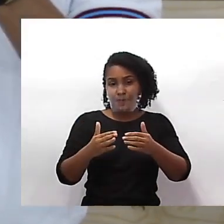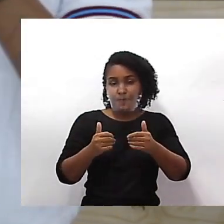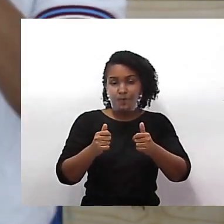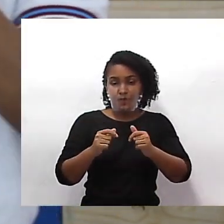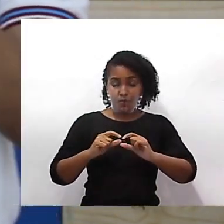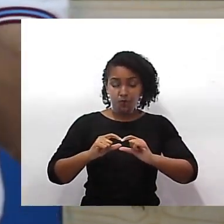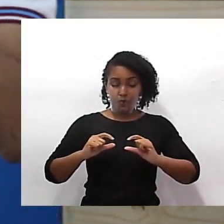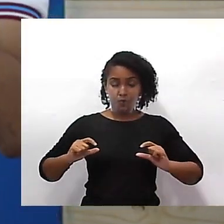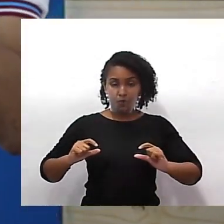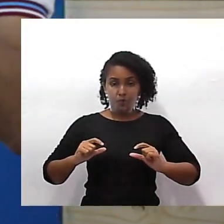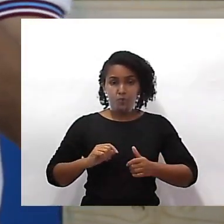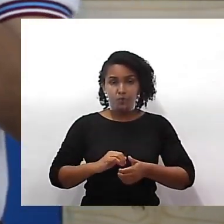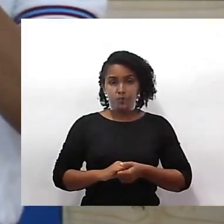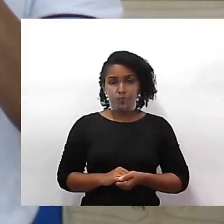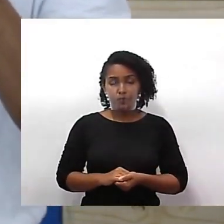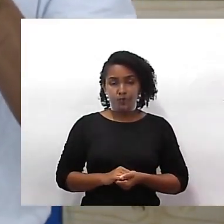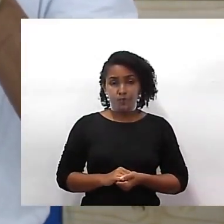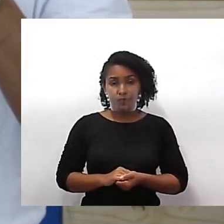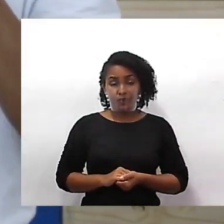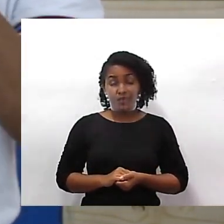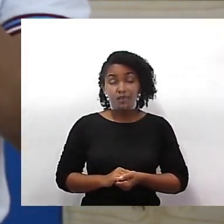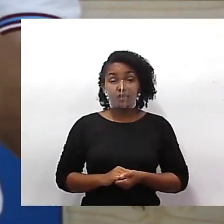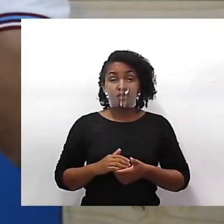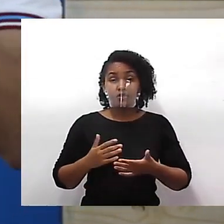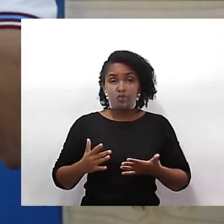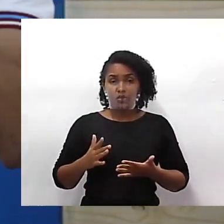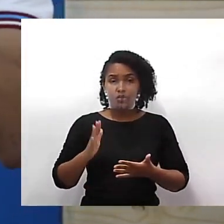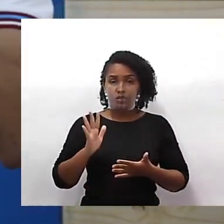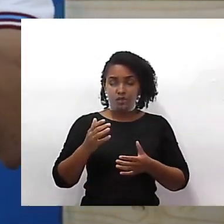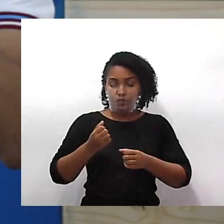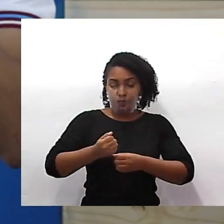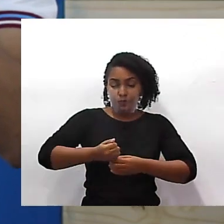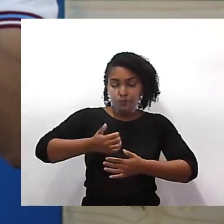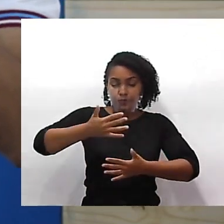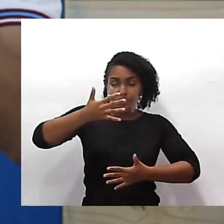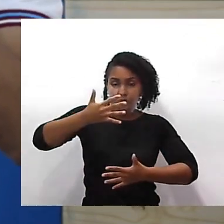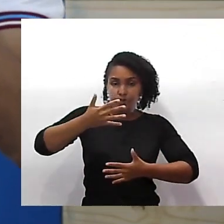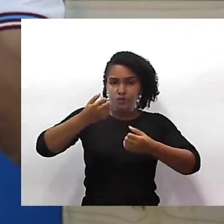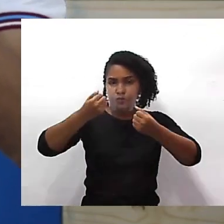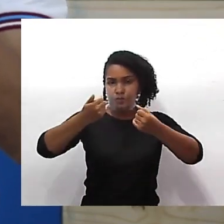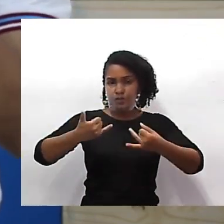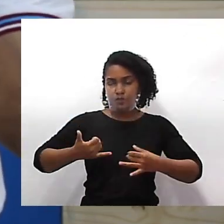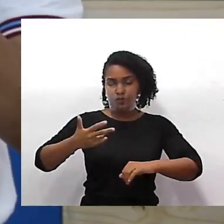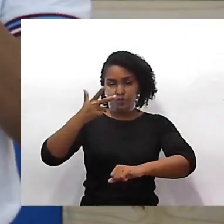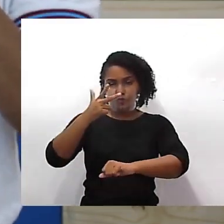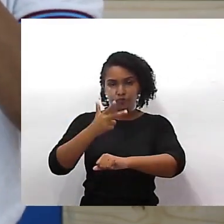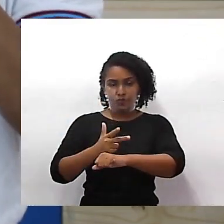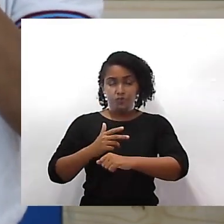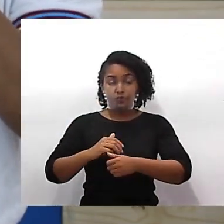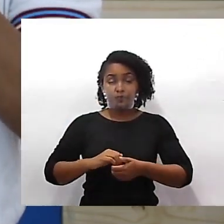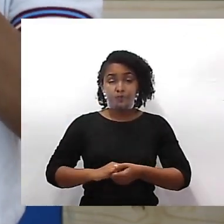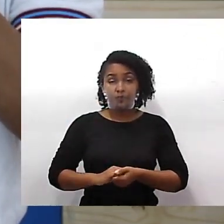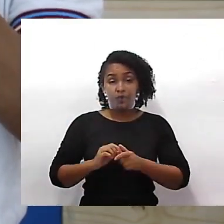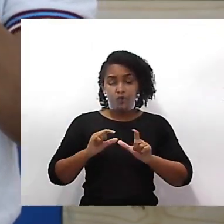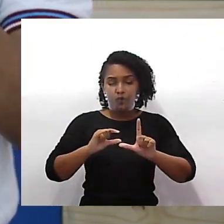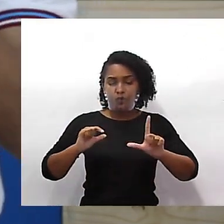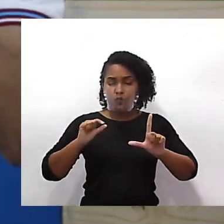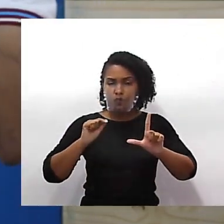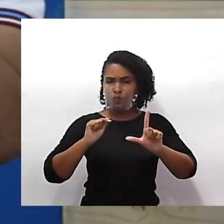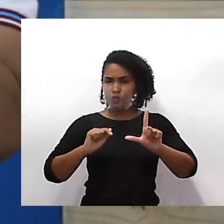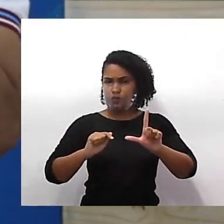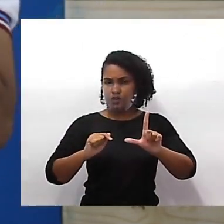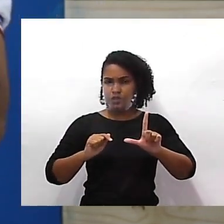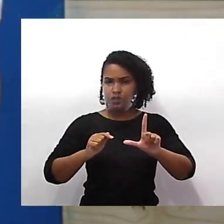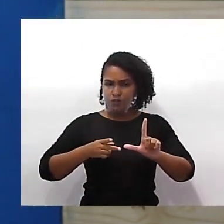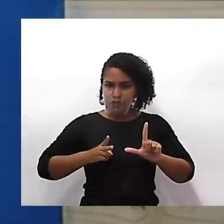do link que está no chat, na descrição do vídeo. O link